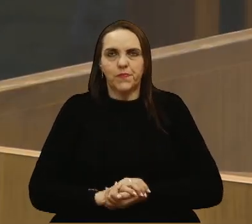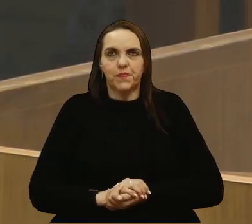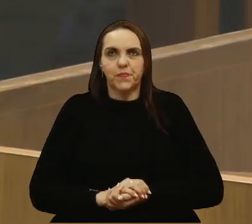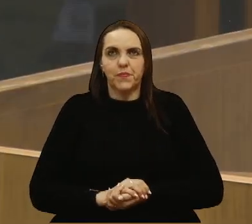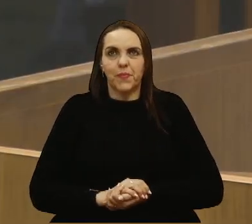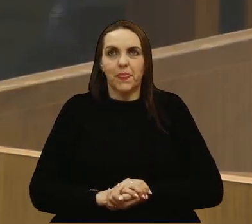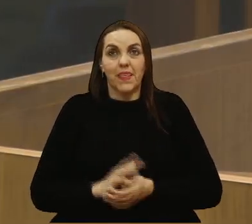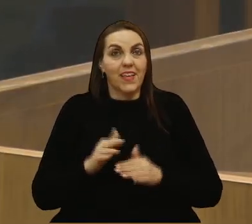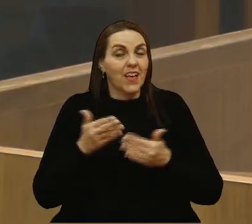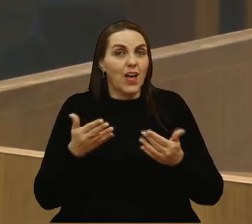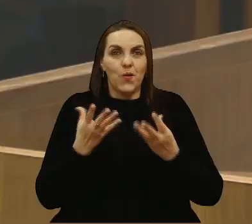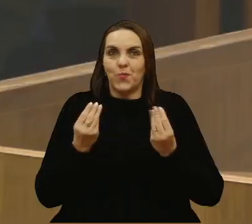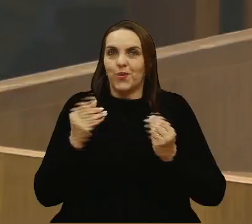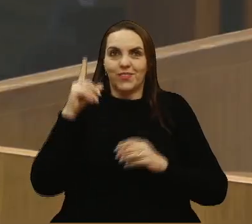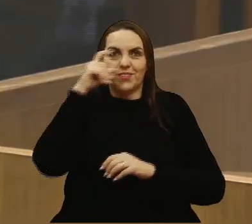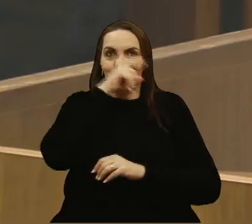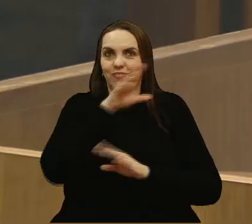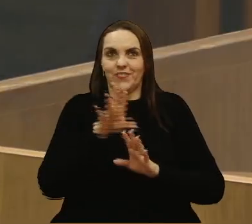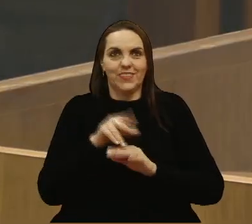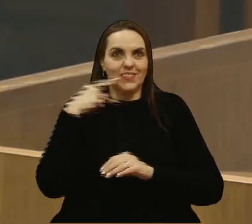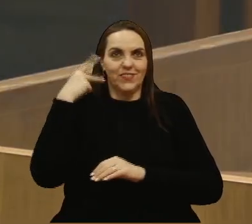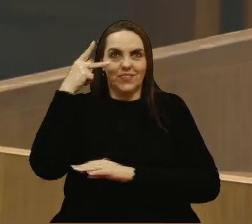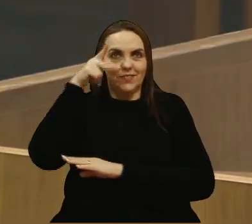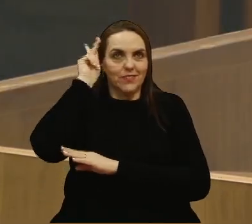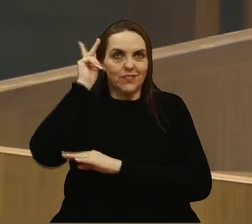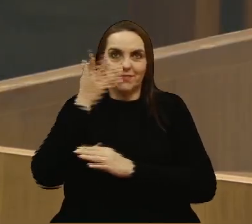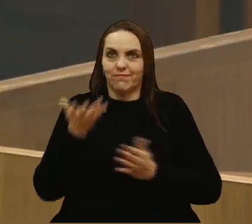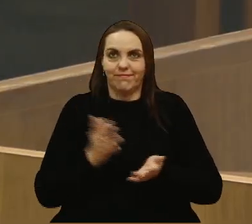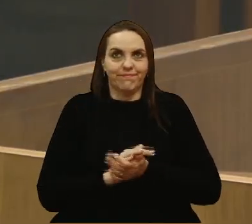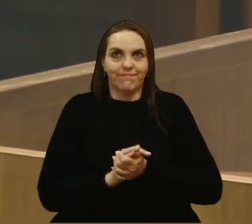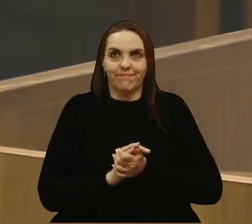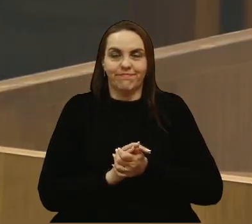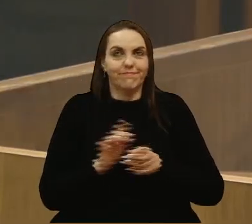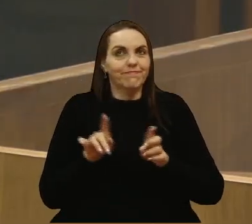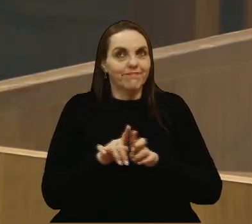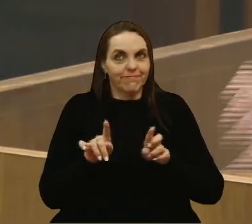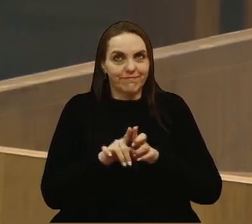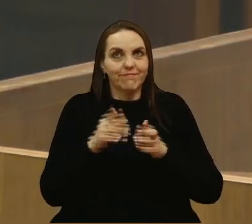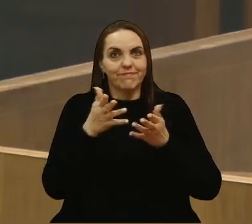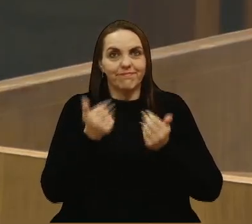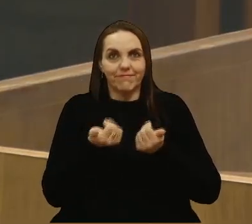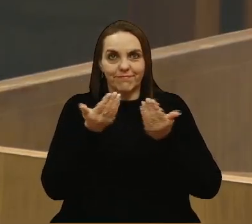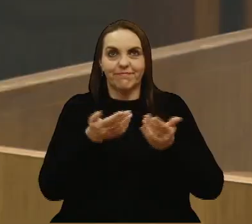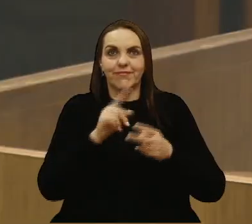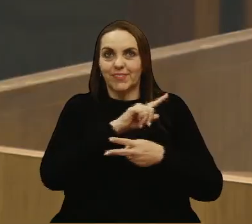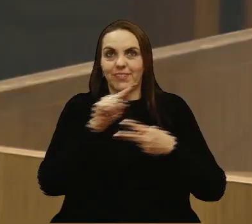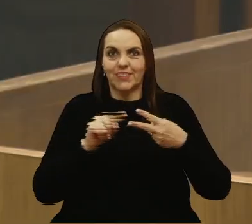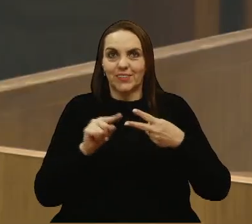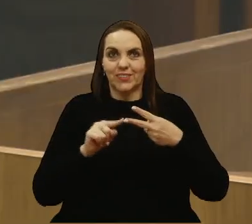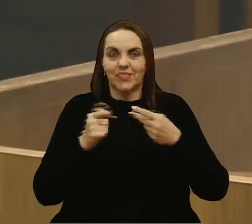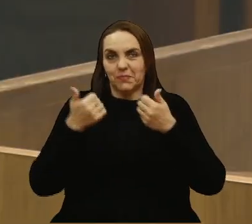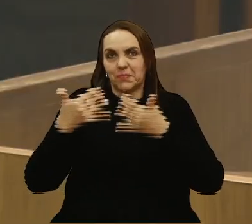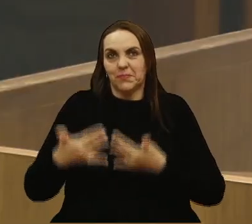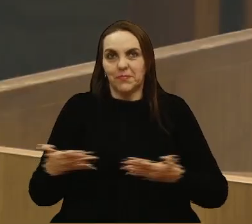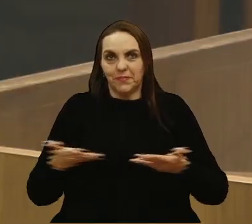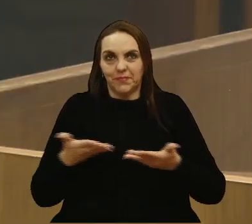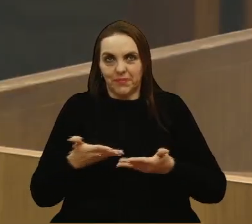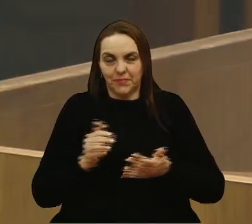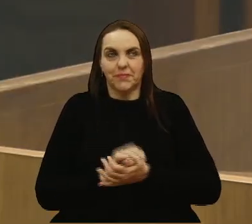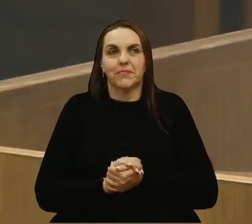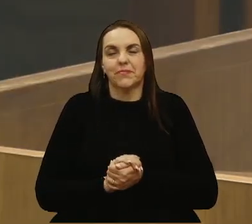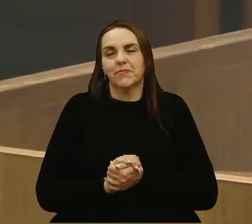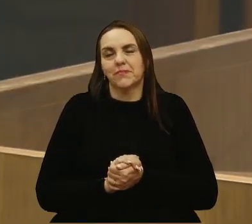E aí vai ficar muito difícil, vereador Iago. Inclusive, vou passar para a segunda parte da minha fala aqui.